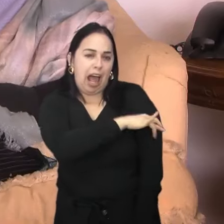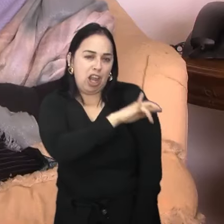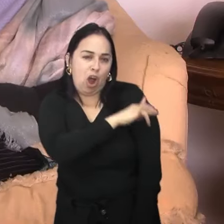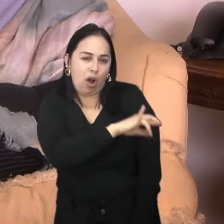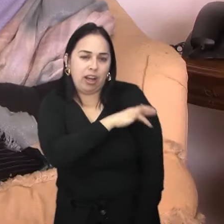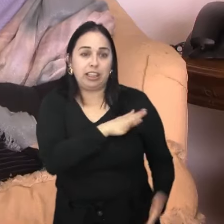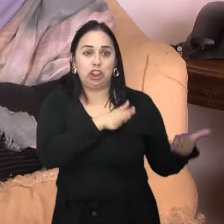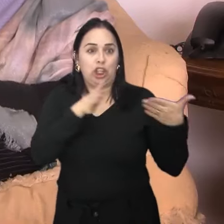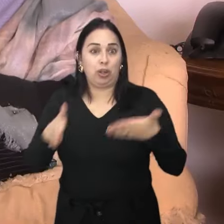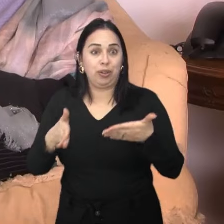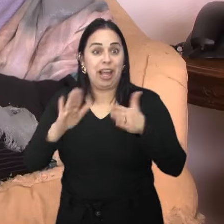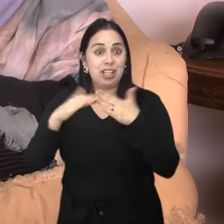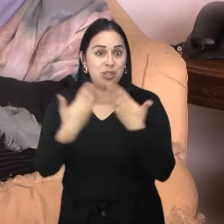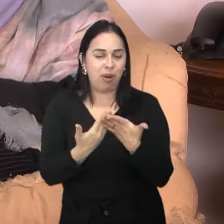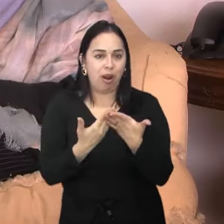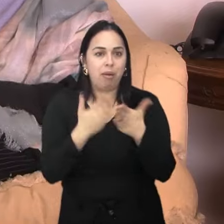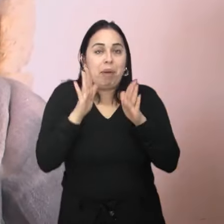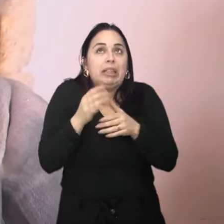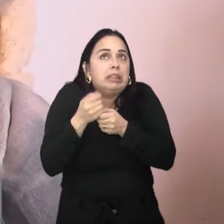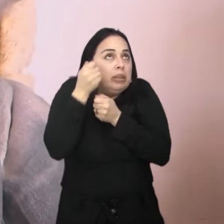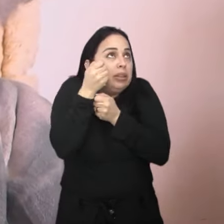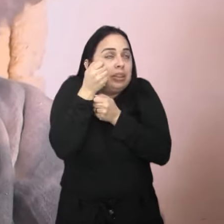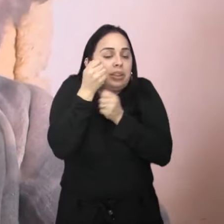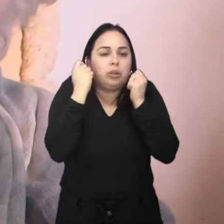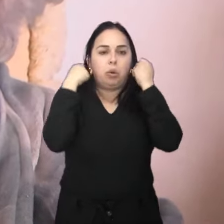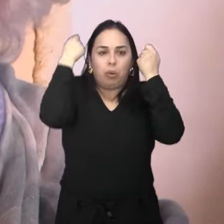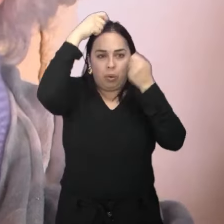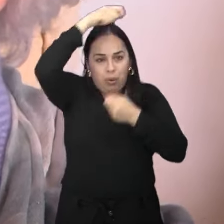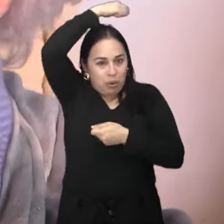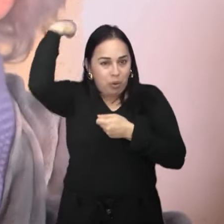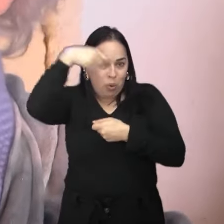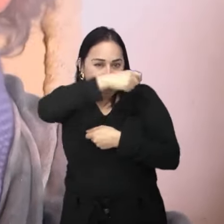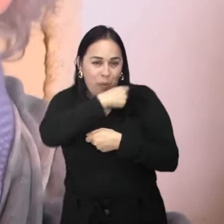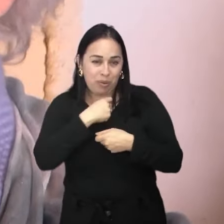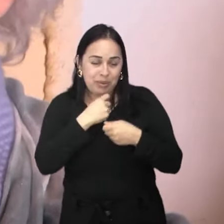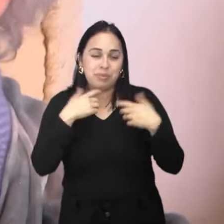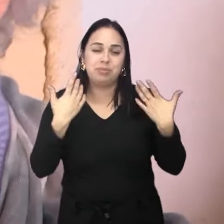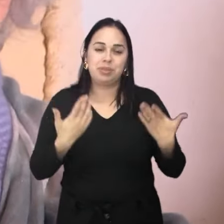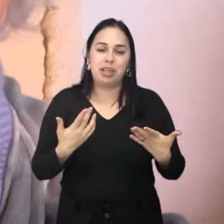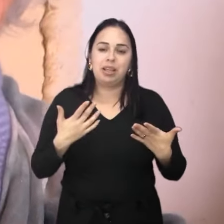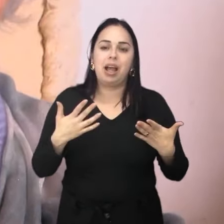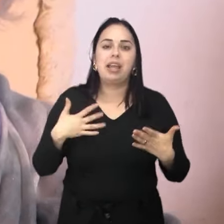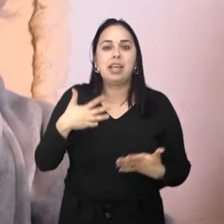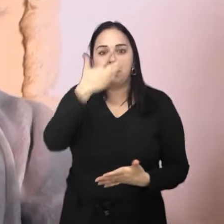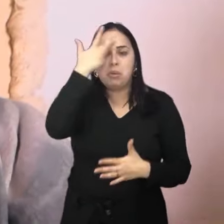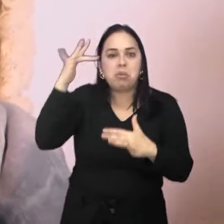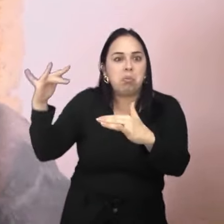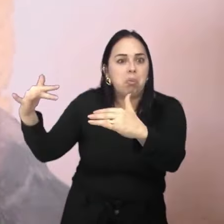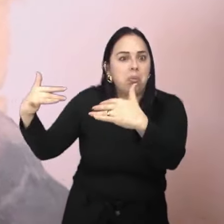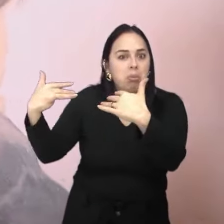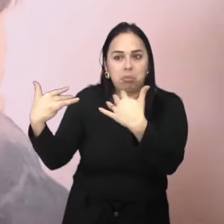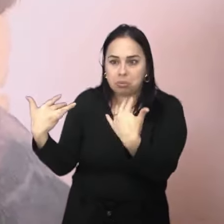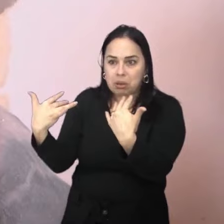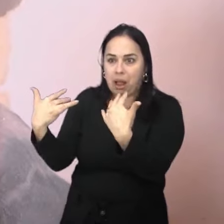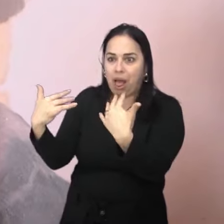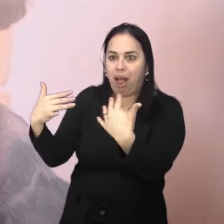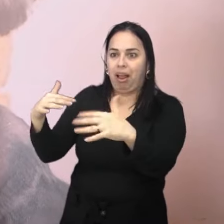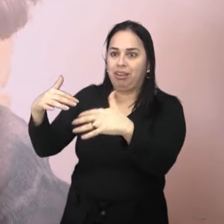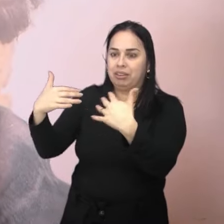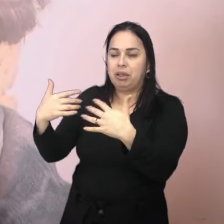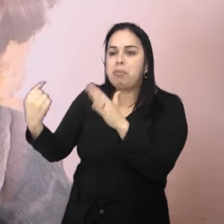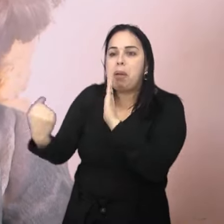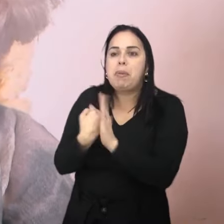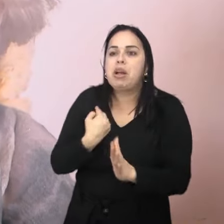toda agasalhada e de guarda-chuva. De guarda-chuva ainda. Então eu já chamei atenção quando cheguei lá. As meninas me olhavam assim,